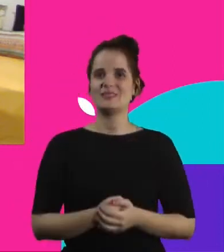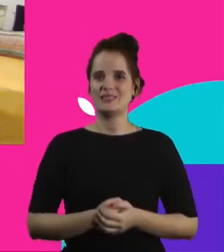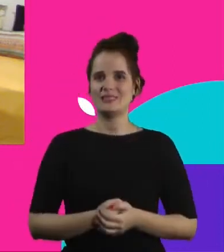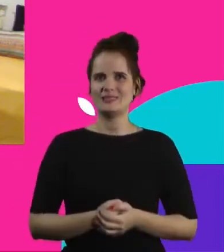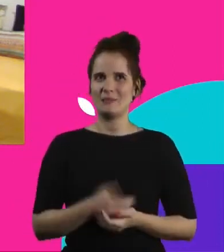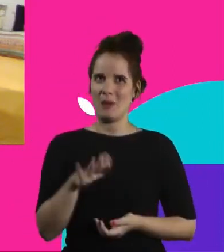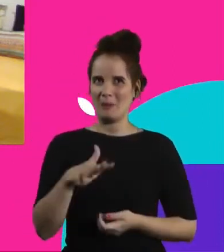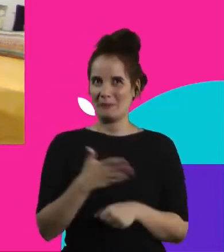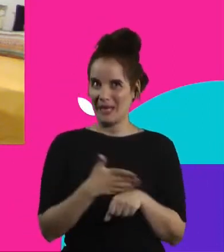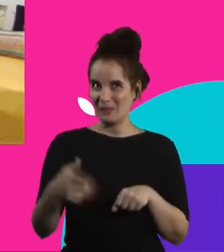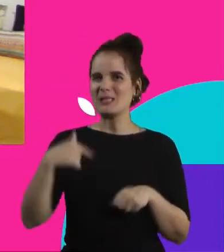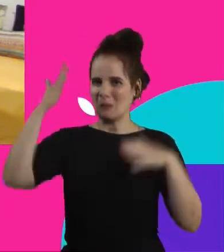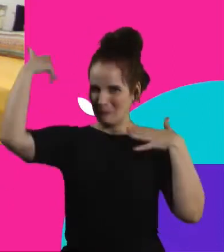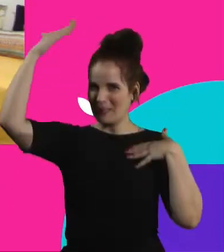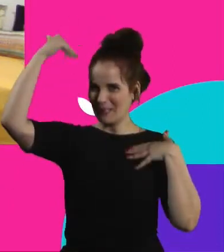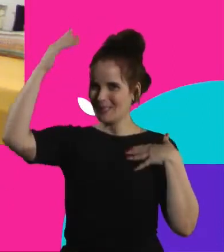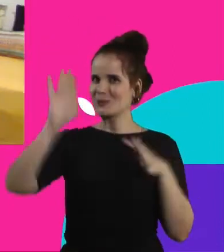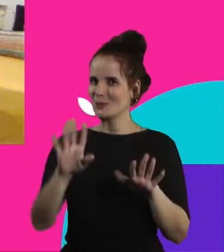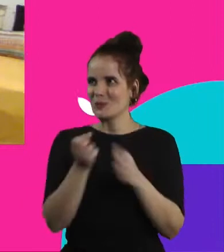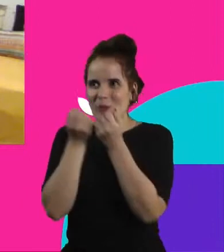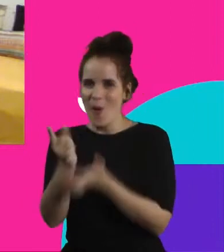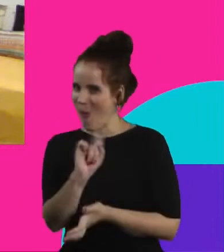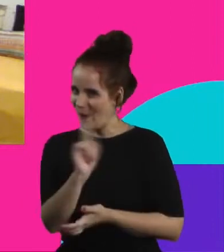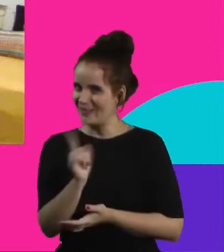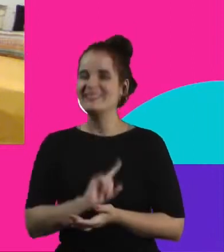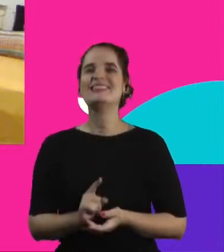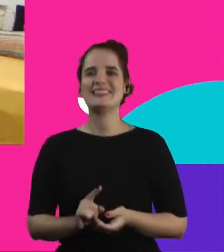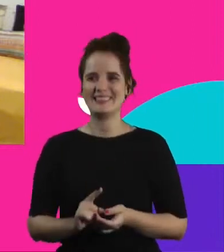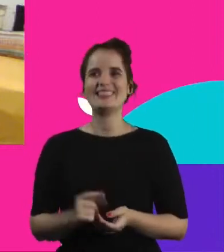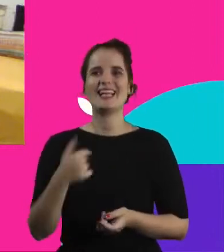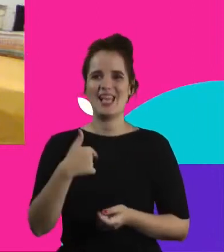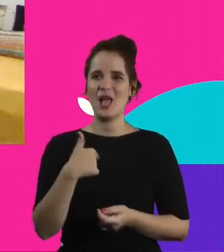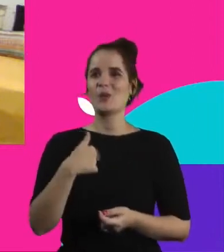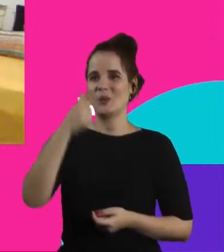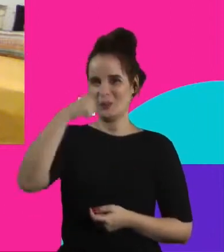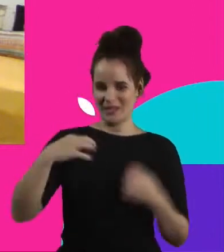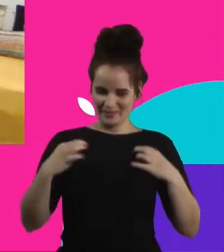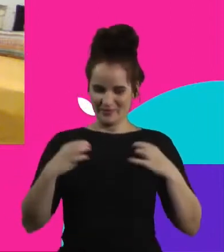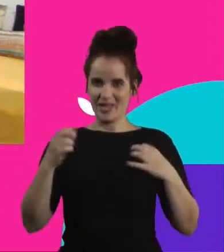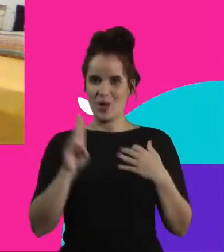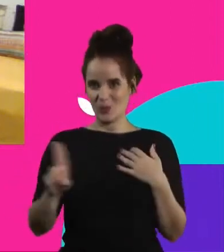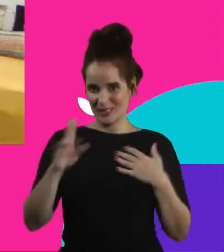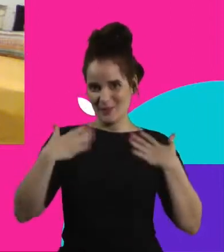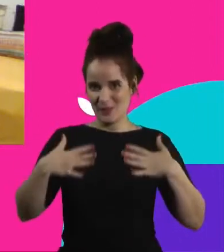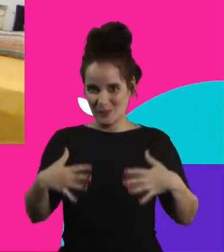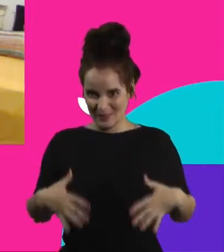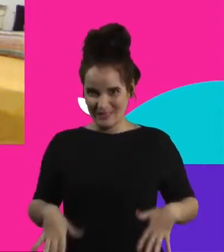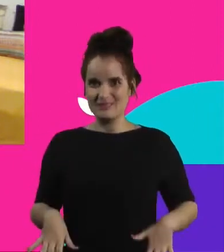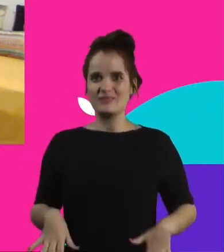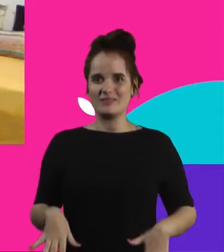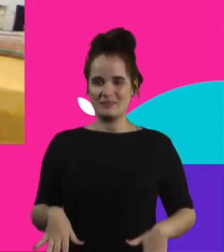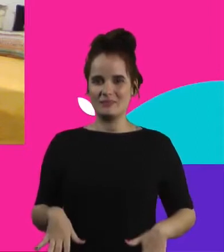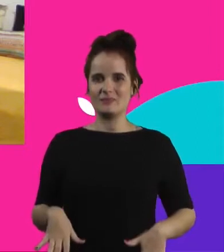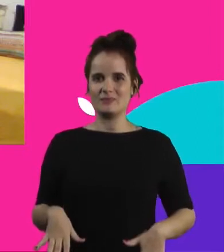meio brancos, mas eu pinto, tá, gente? Não conta pra ninguém. Estou usando uma blusa dourada com